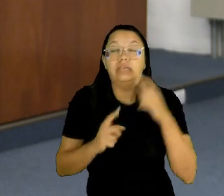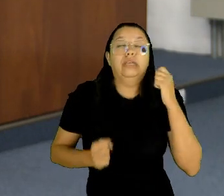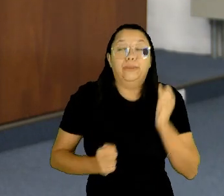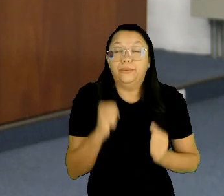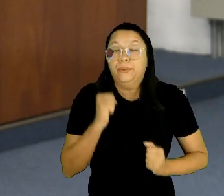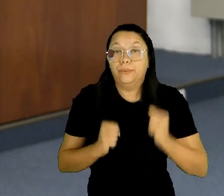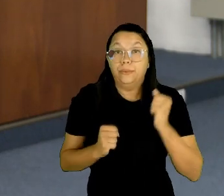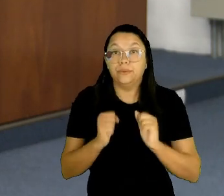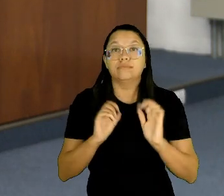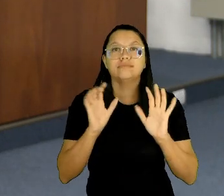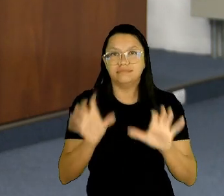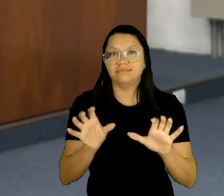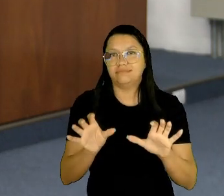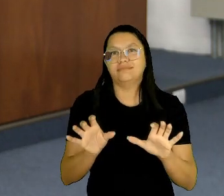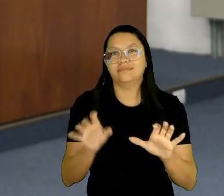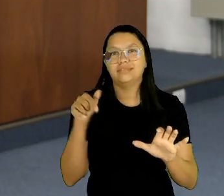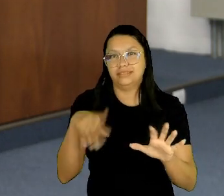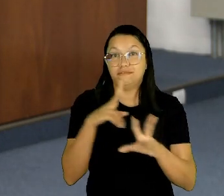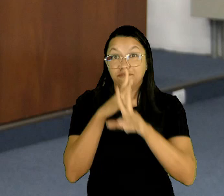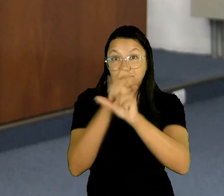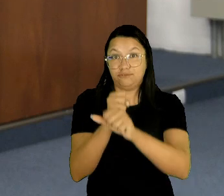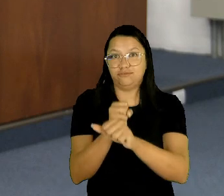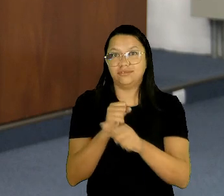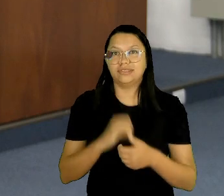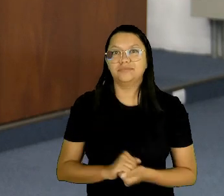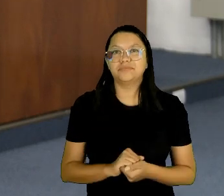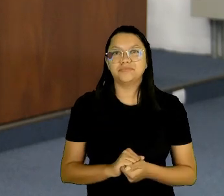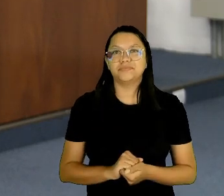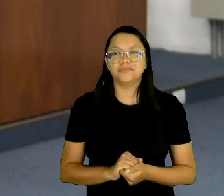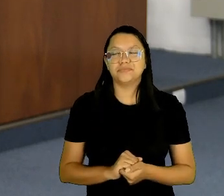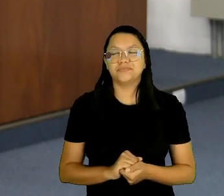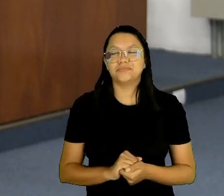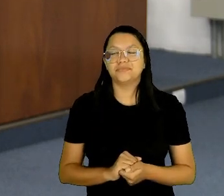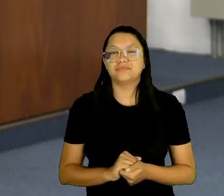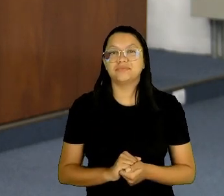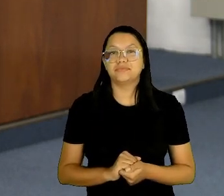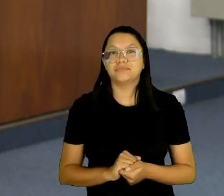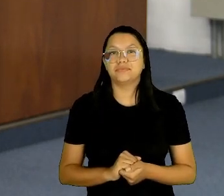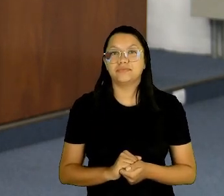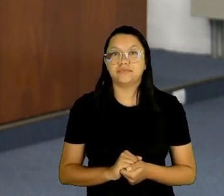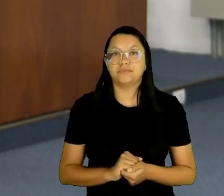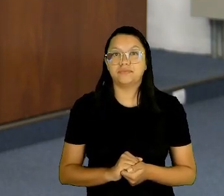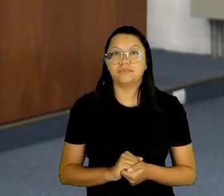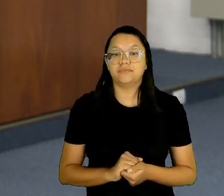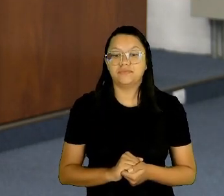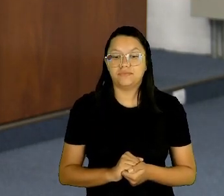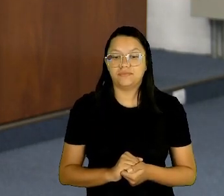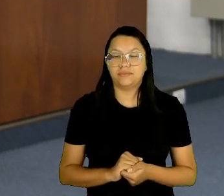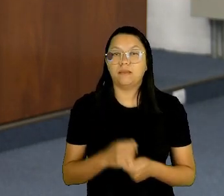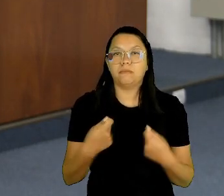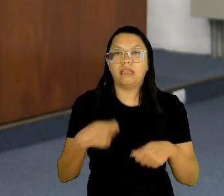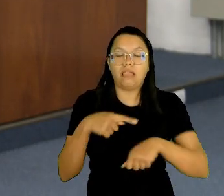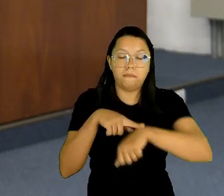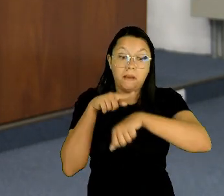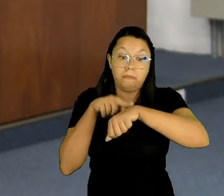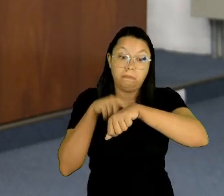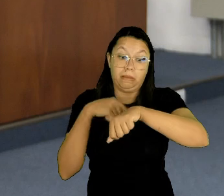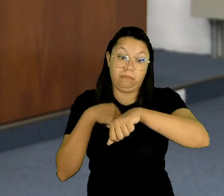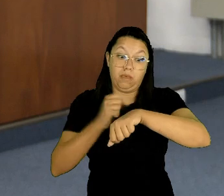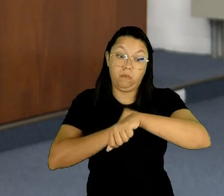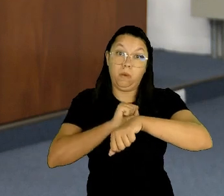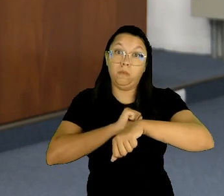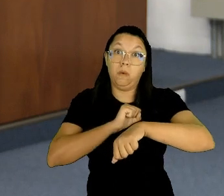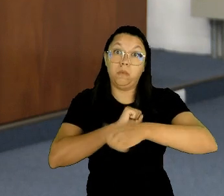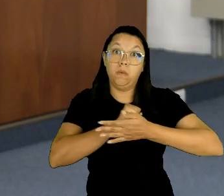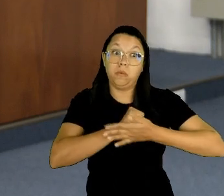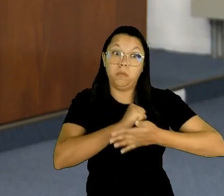falar uma frase porque vai estar ali ofegante. Então a gente consideraria isso uma atividade física intensa, sem ter que ficar contando no relógio